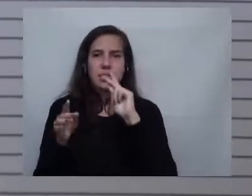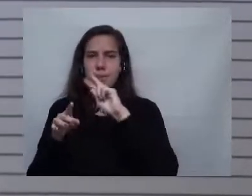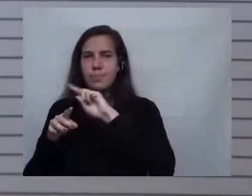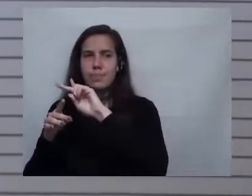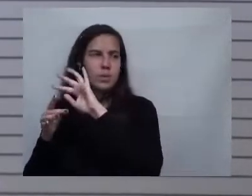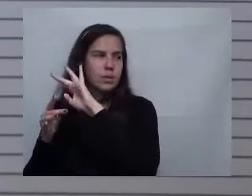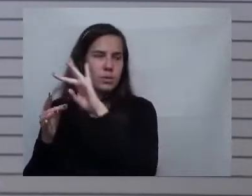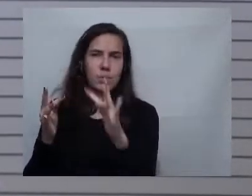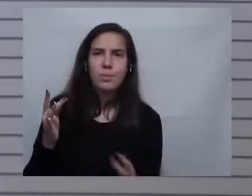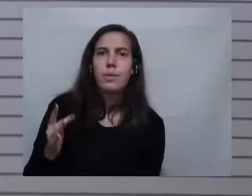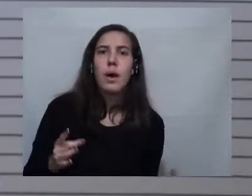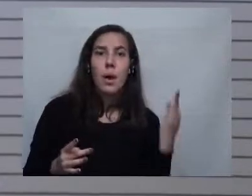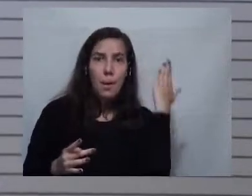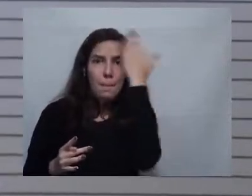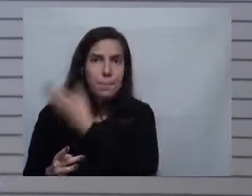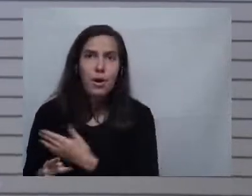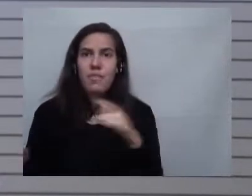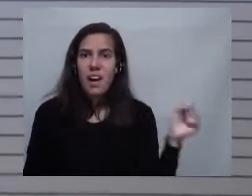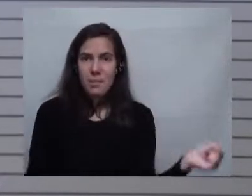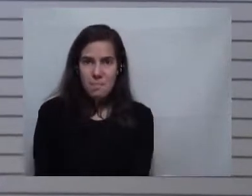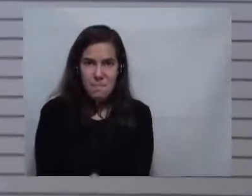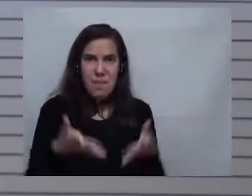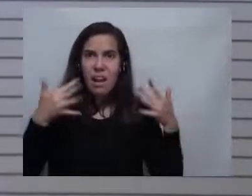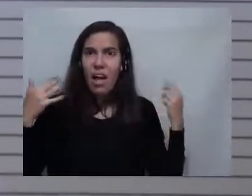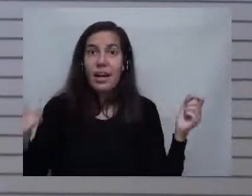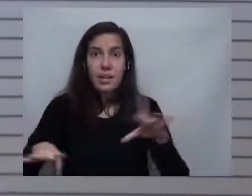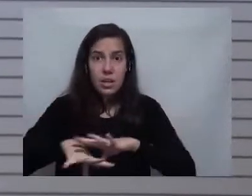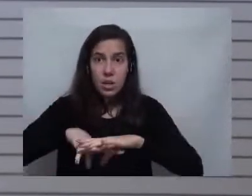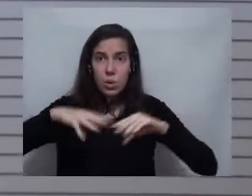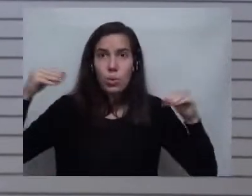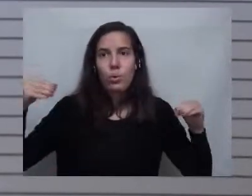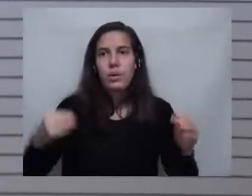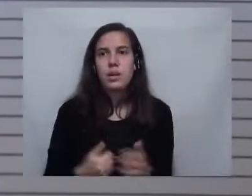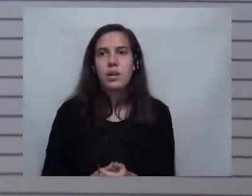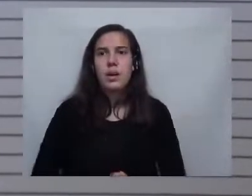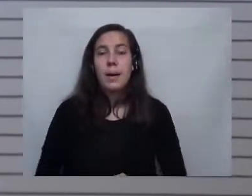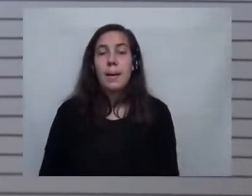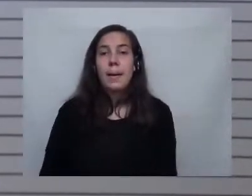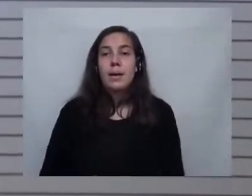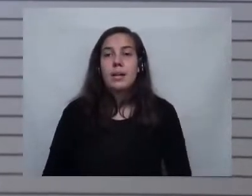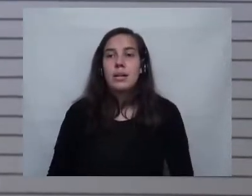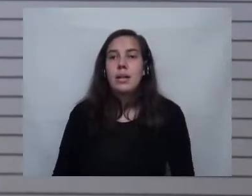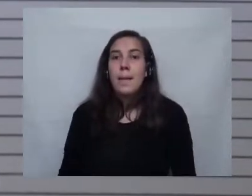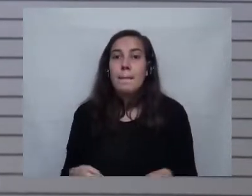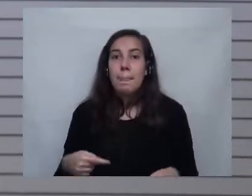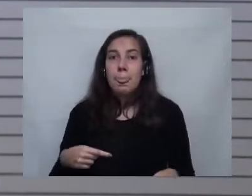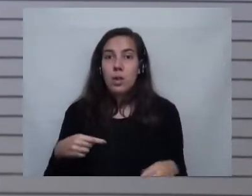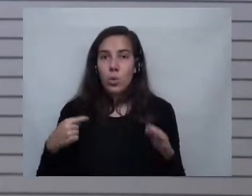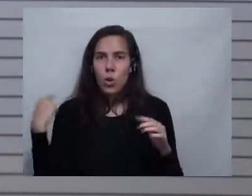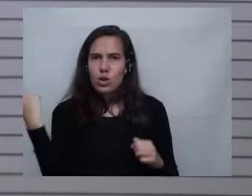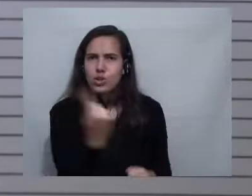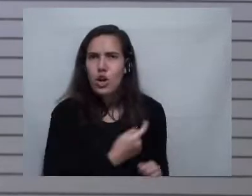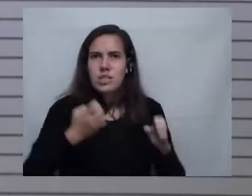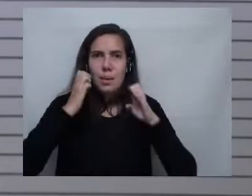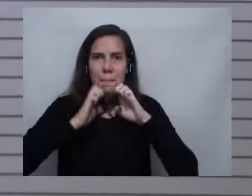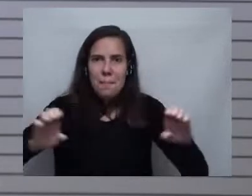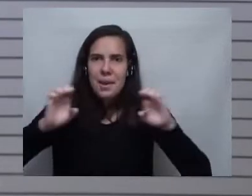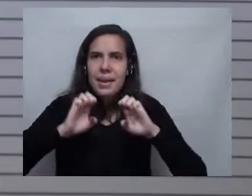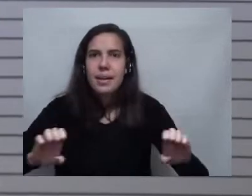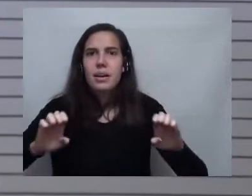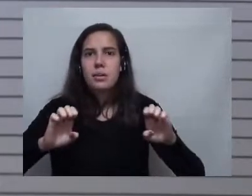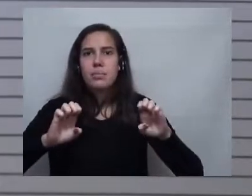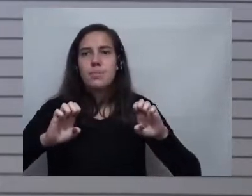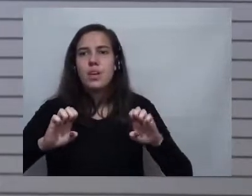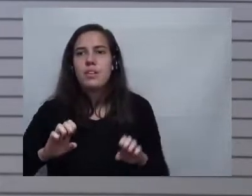esses sinais que esses Milagres se essas ações Sobrenaturais não nos acompanharem nós